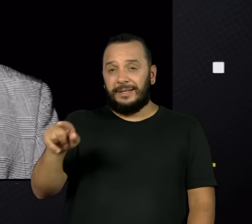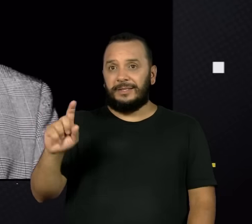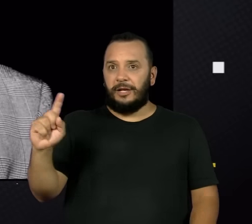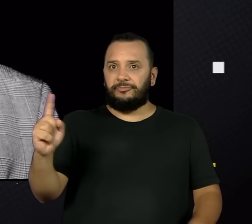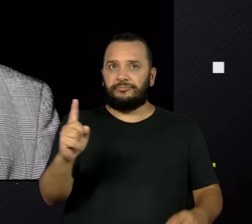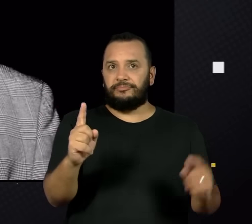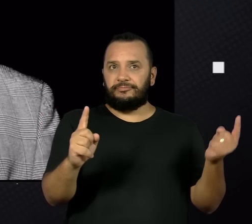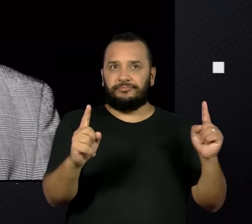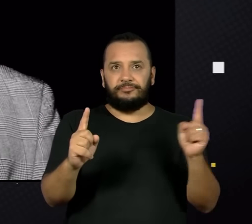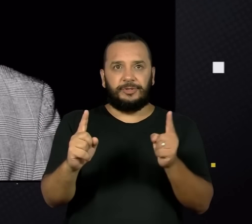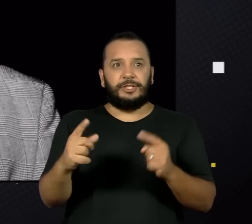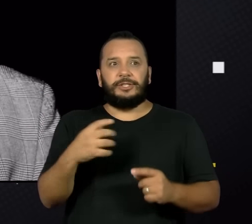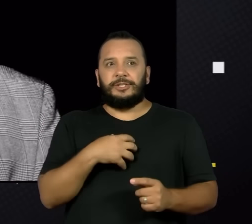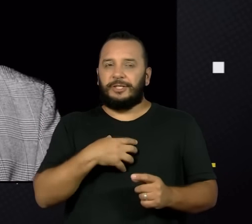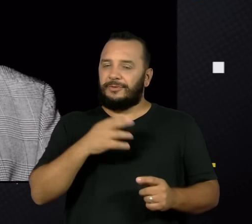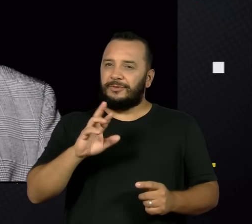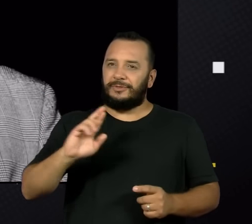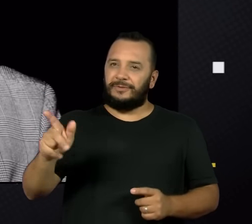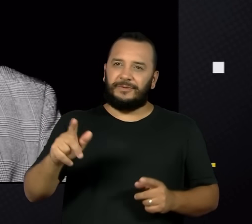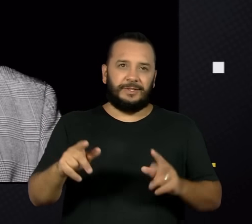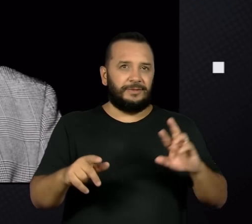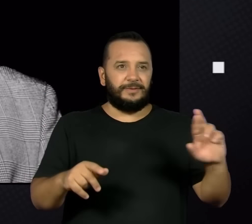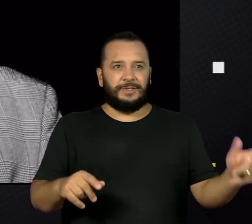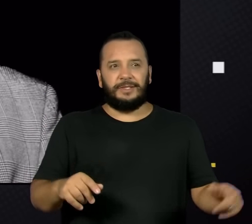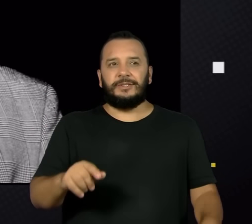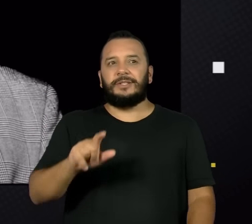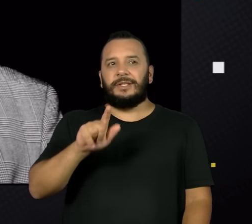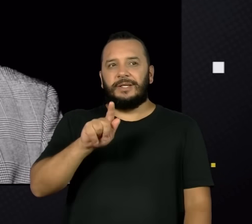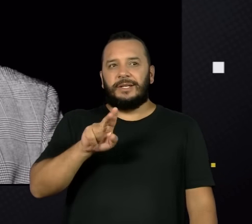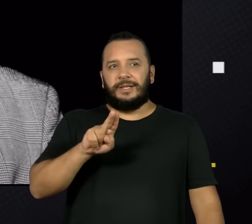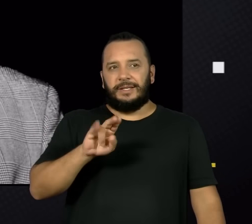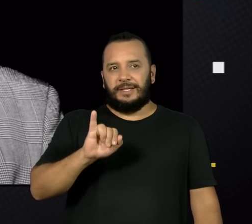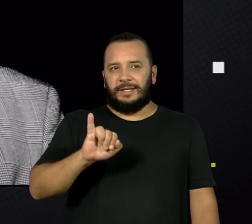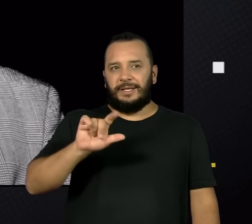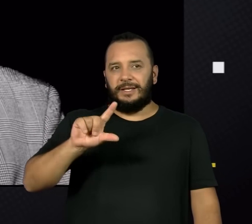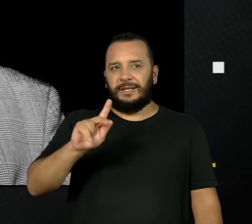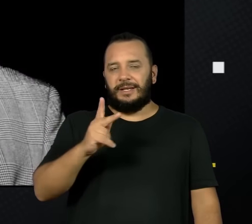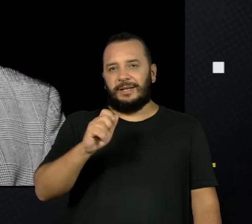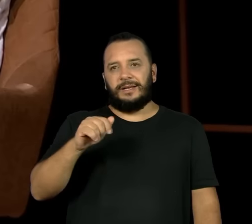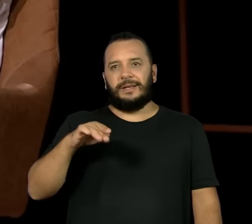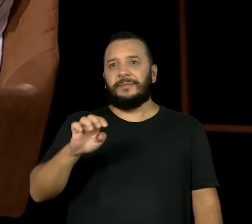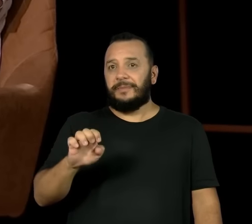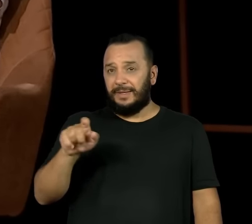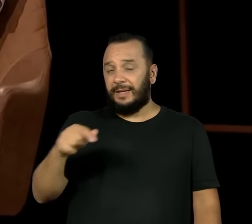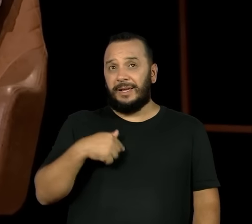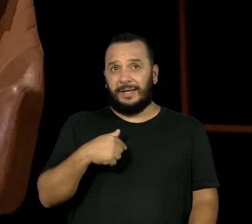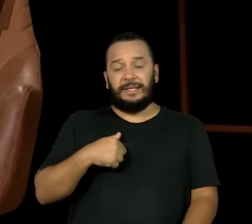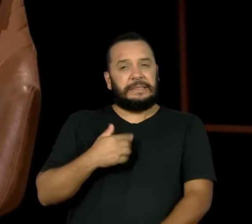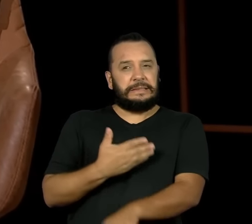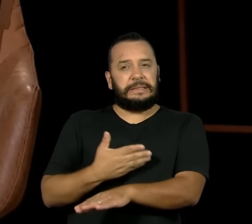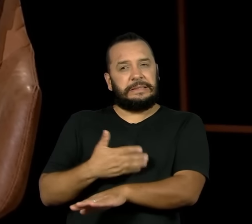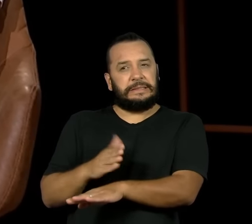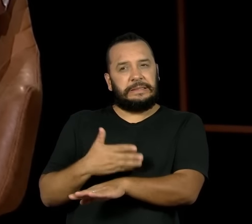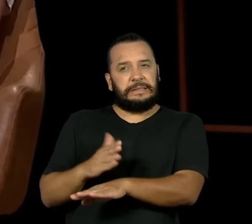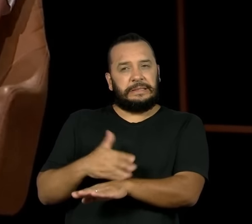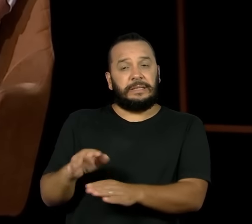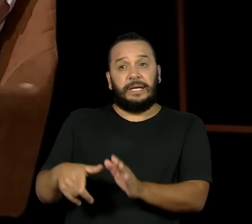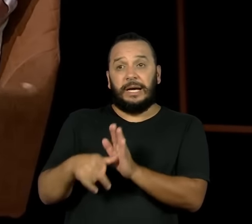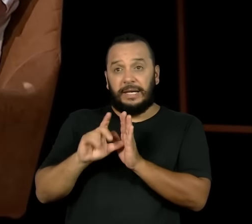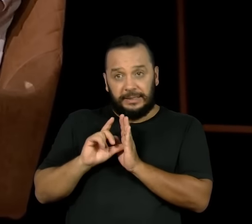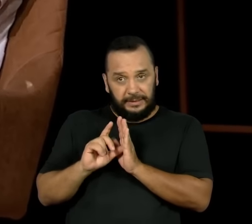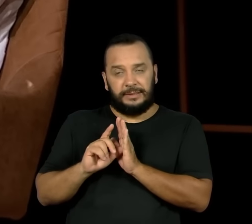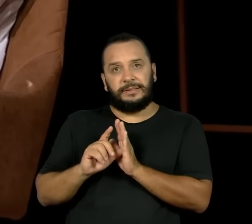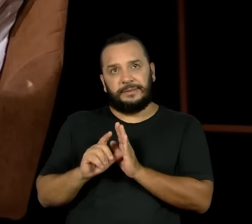né porque o guia ele é ele se prepara muito pra cena e o